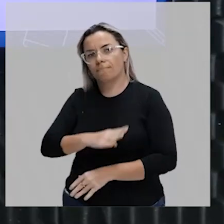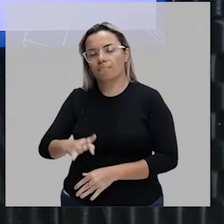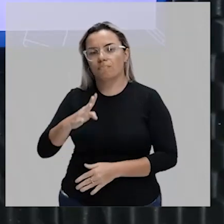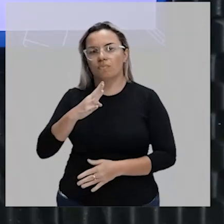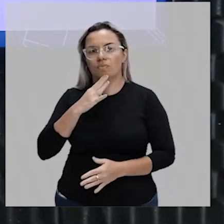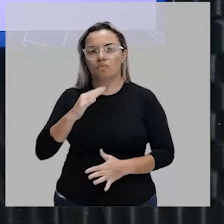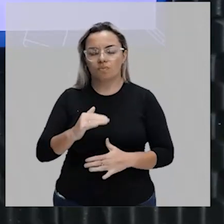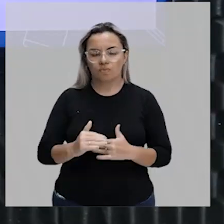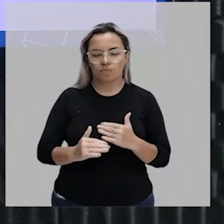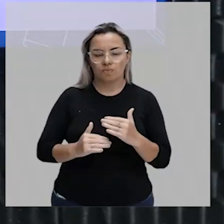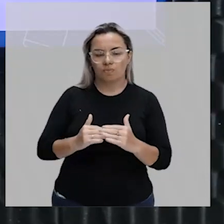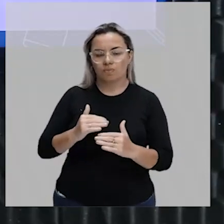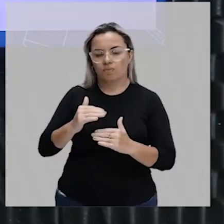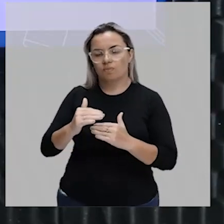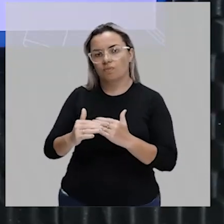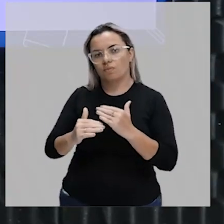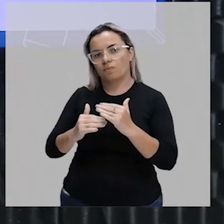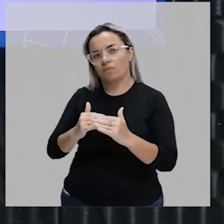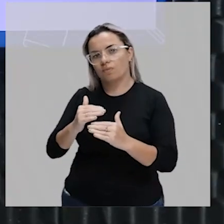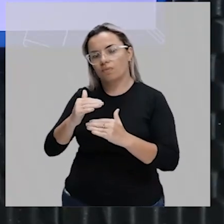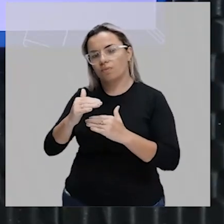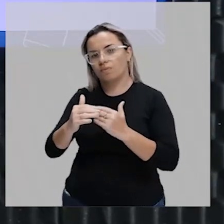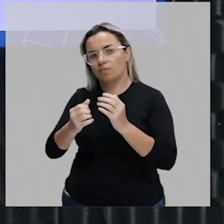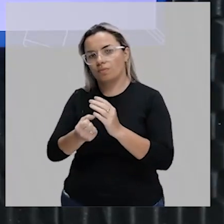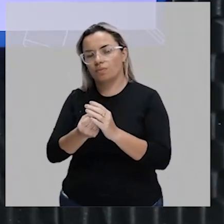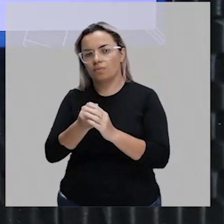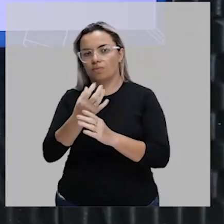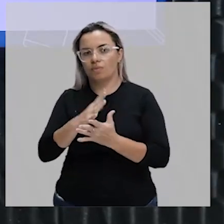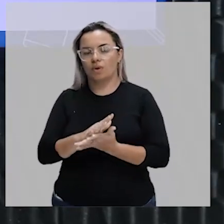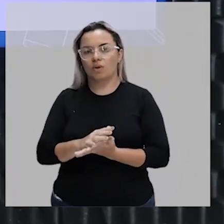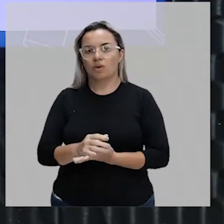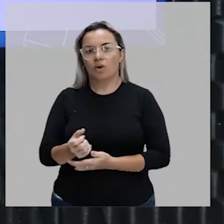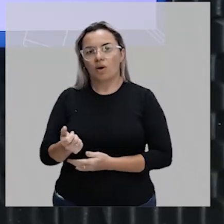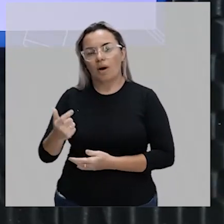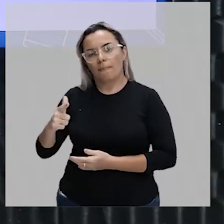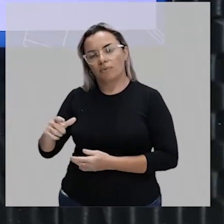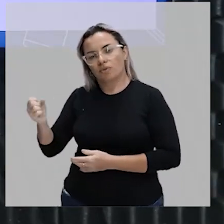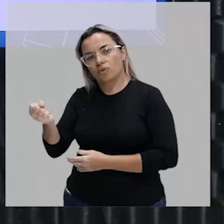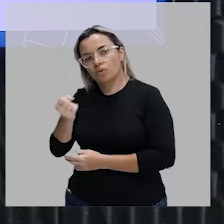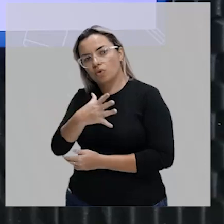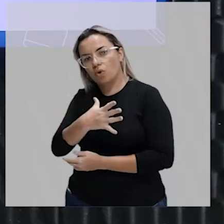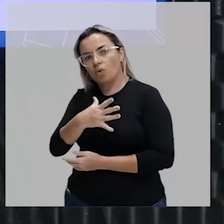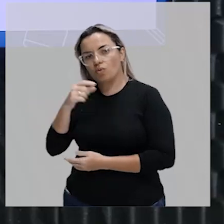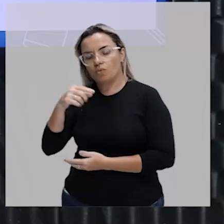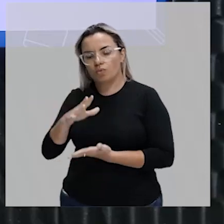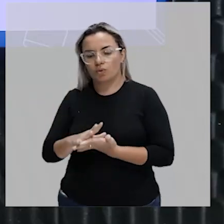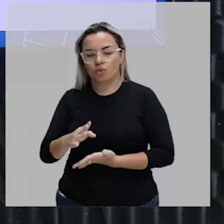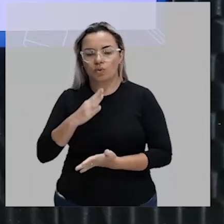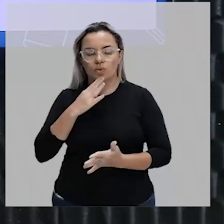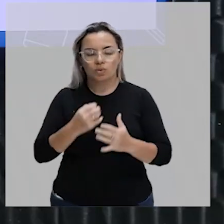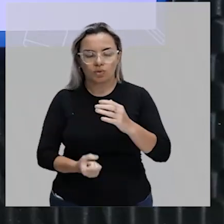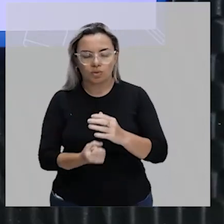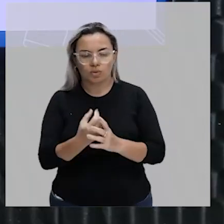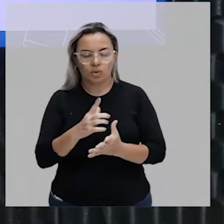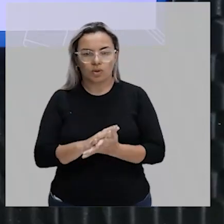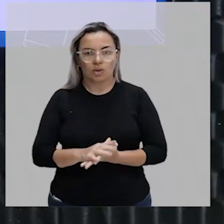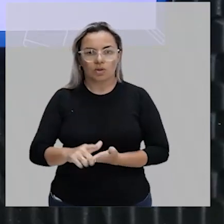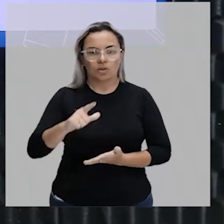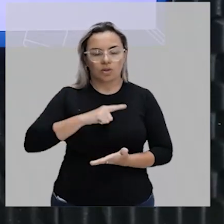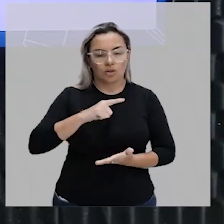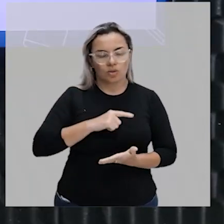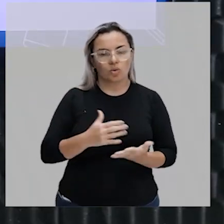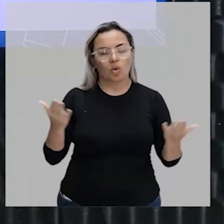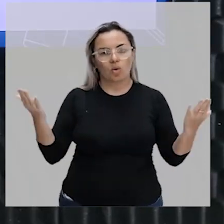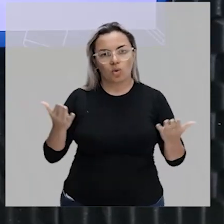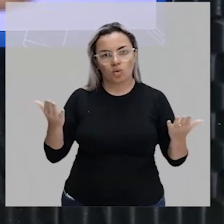vai gradativamente sendo formado ou sendo reformulado. O que eu tenho hoje como